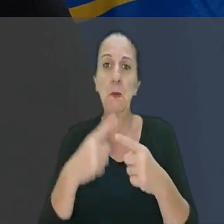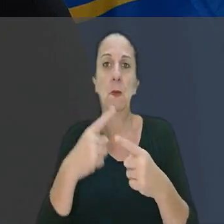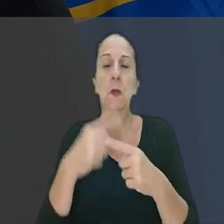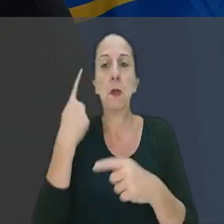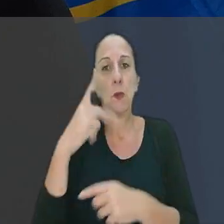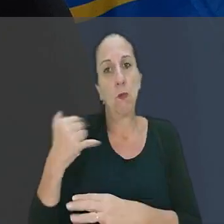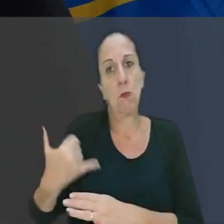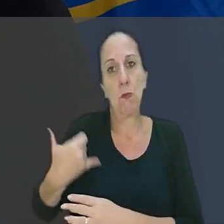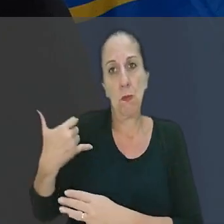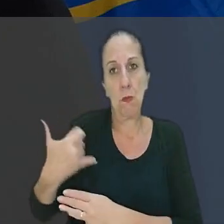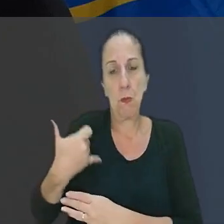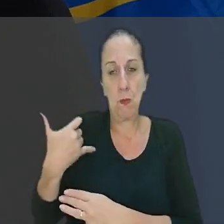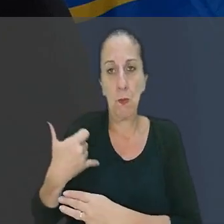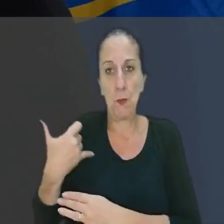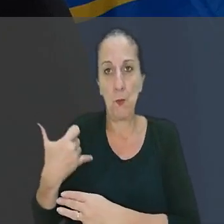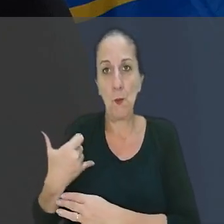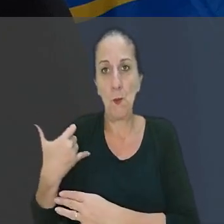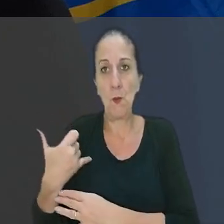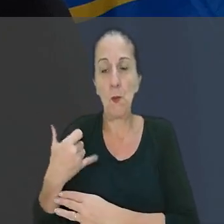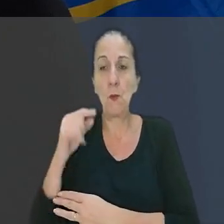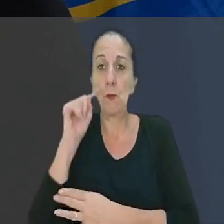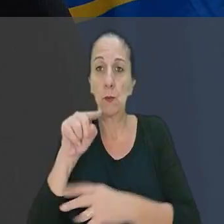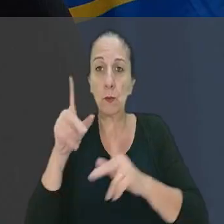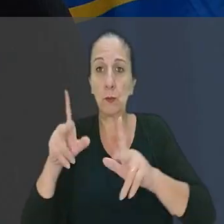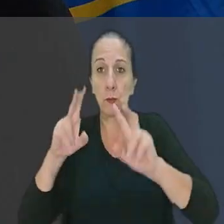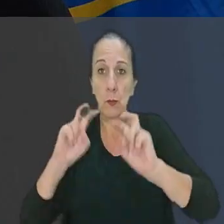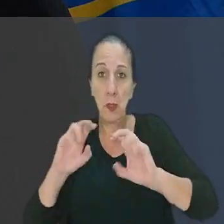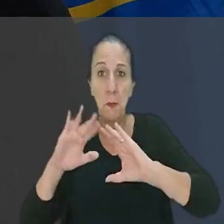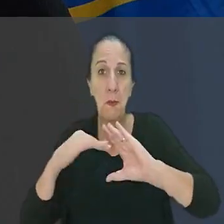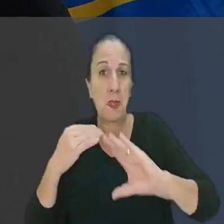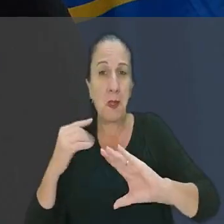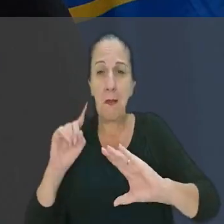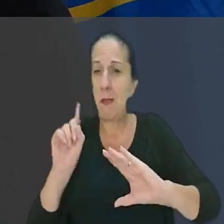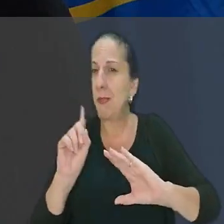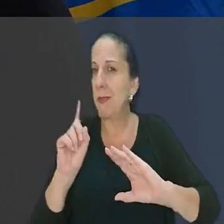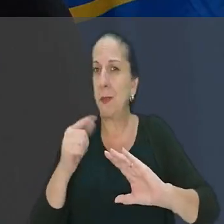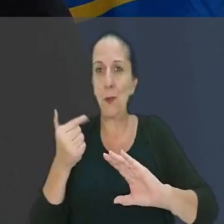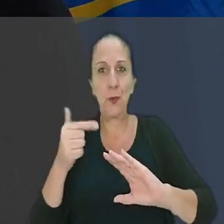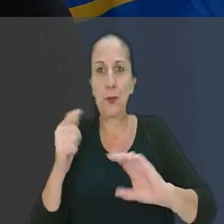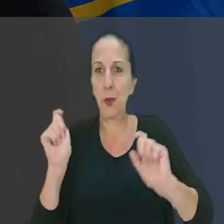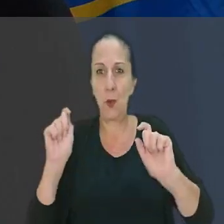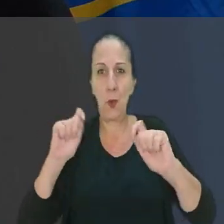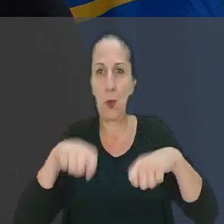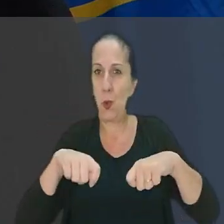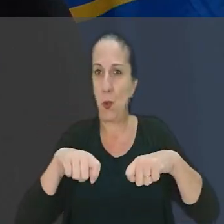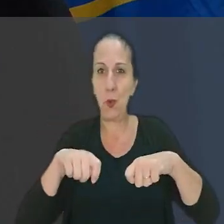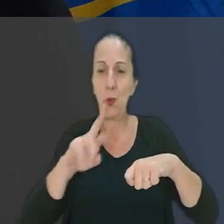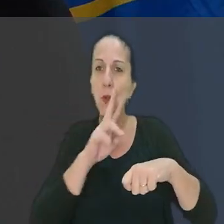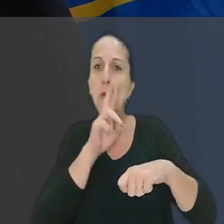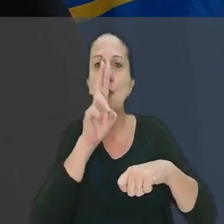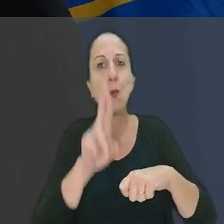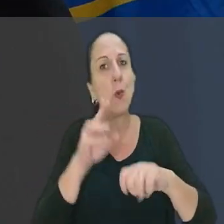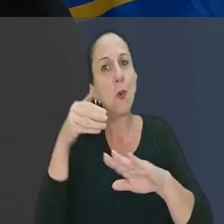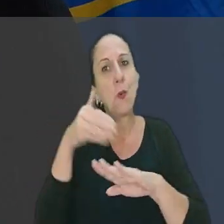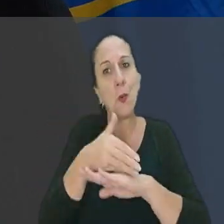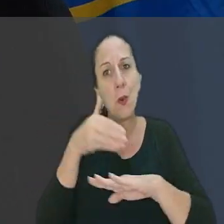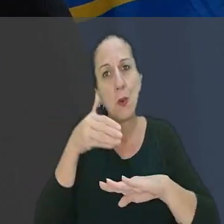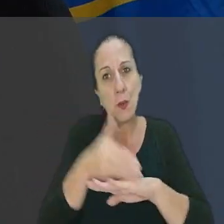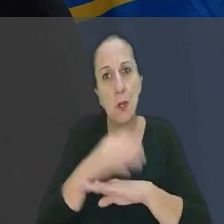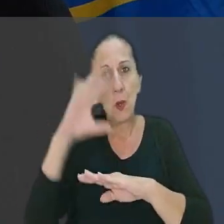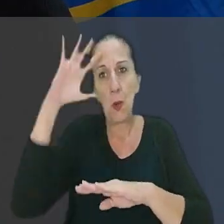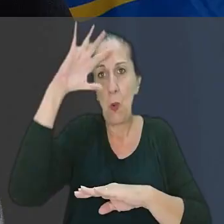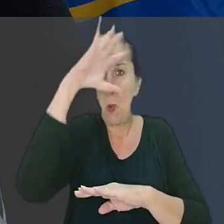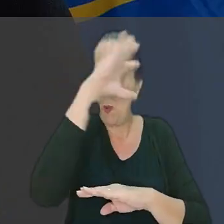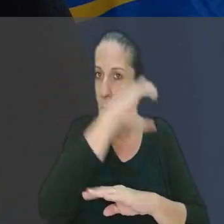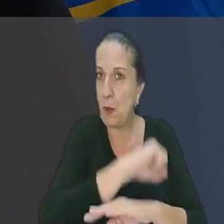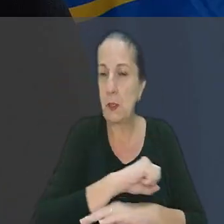porque pela sua idade você recebe a mensagem de que você não tem condições de responder, de participar,